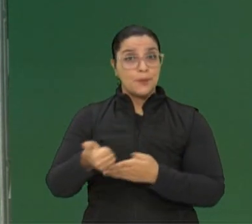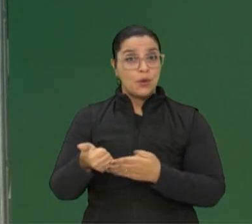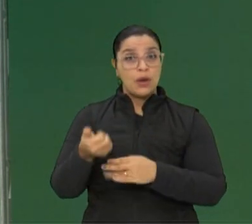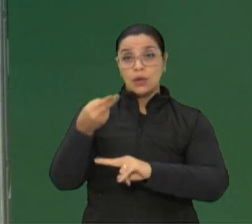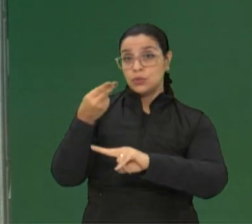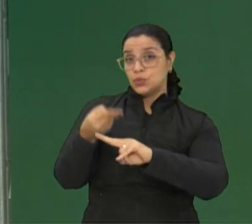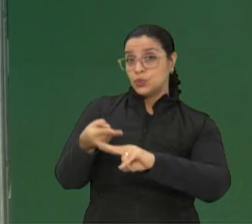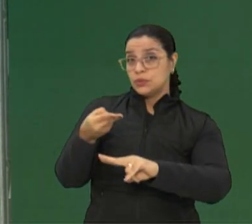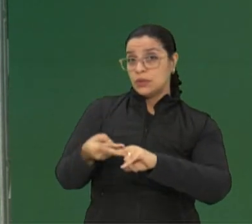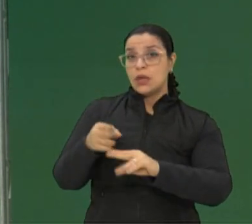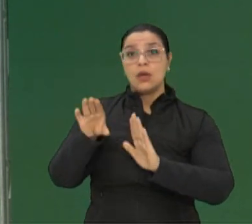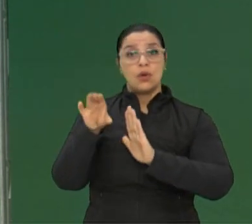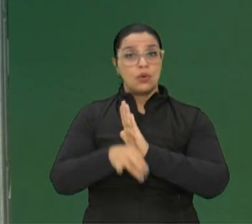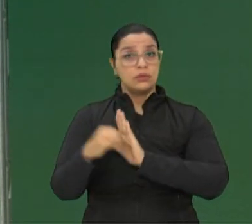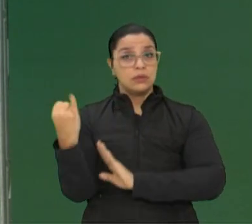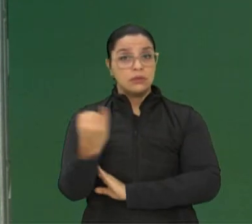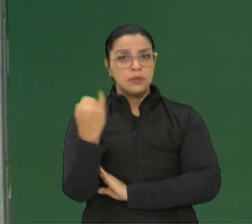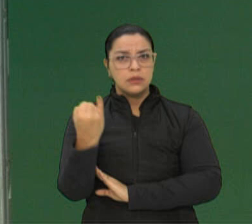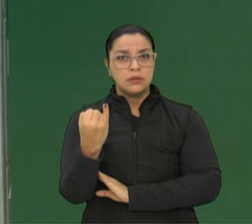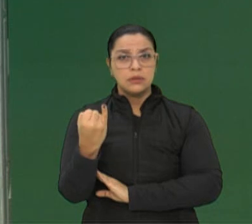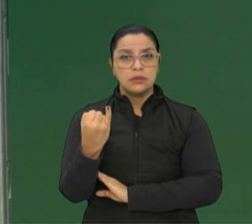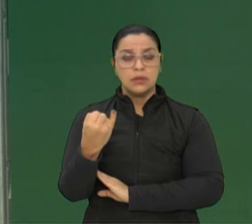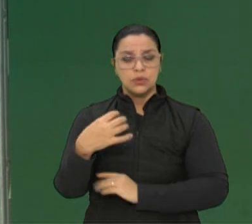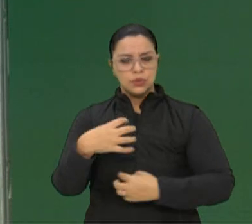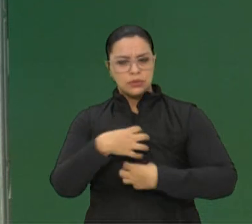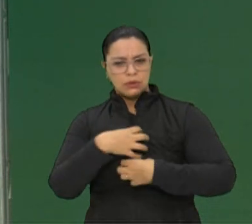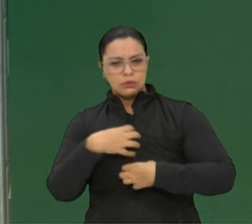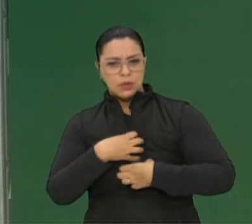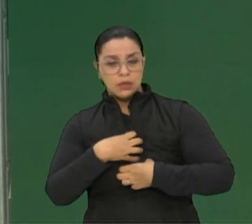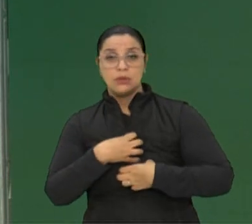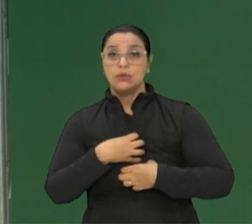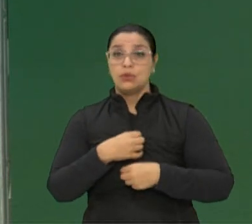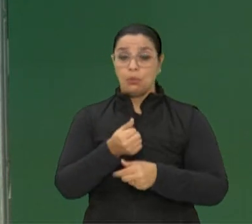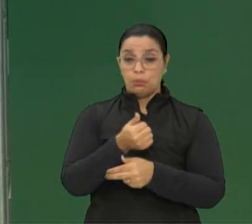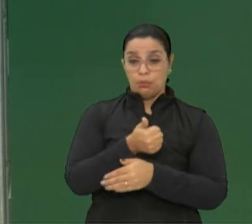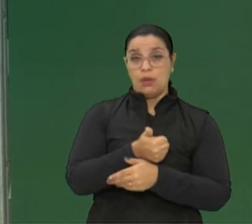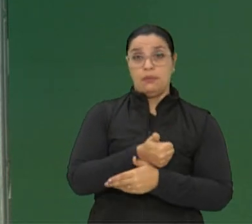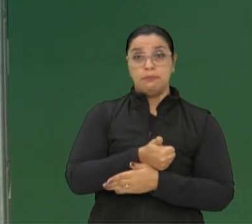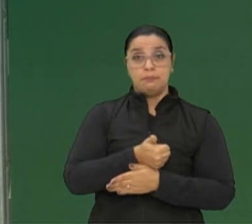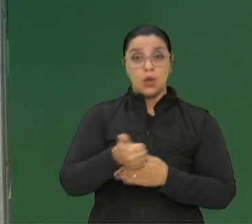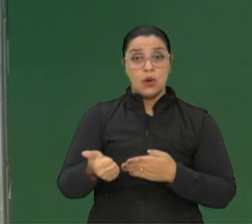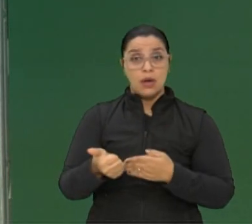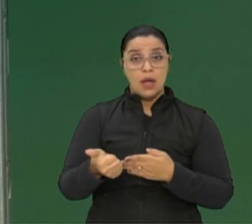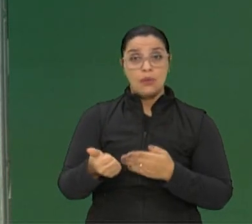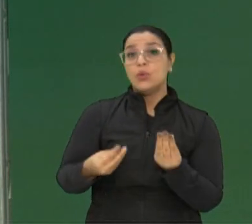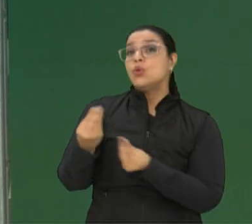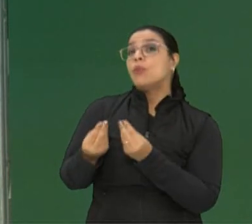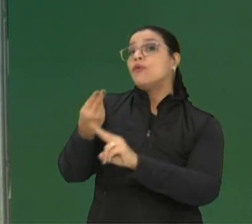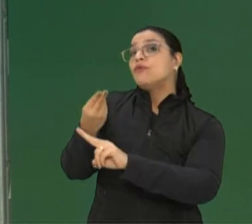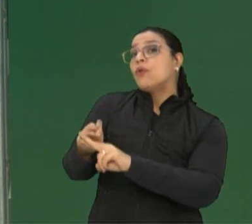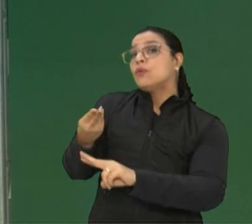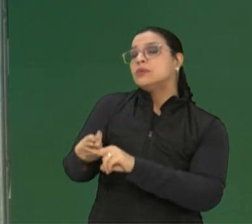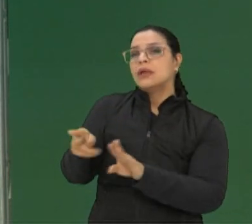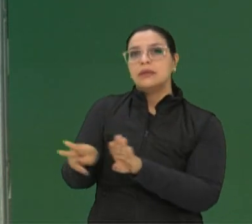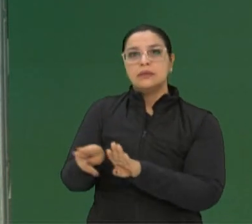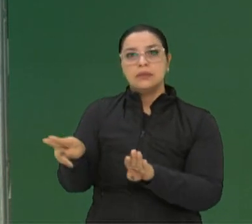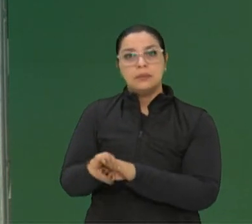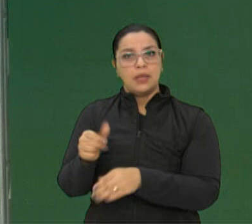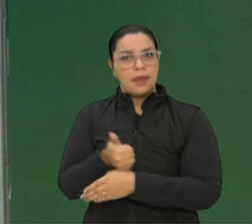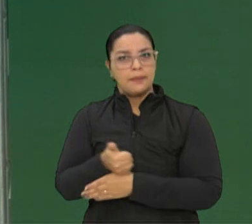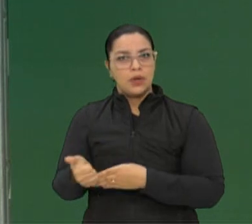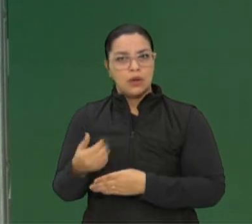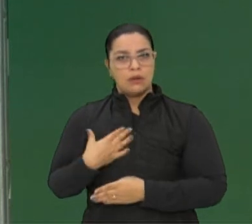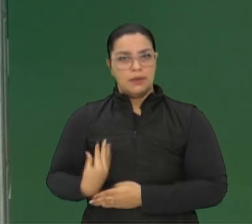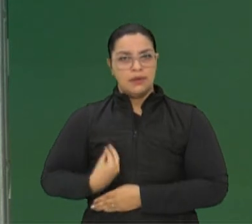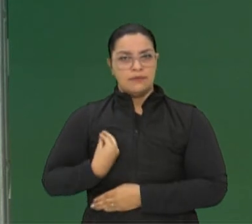conceitos importantes do Hume, tanto o senso moral quanto o utilitarismo dele, tá? A gente vai especificar isso um pouco melhor,